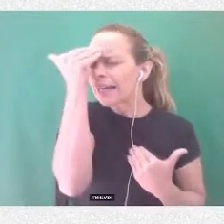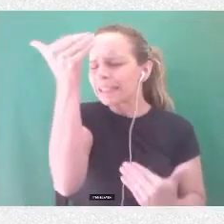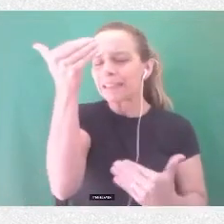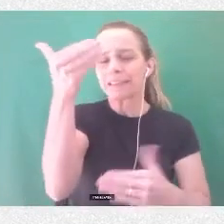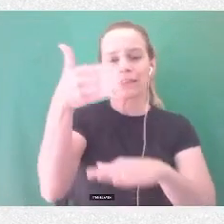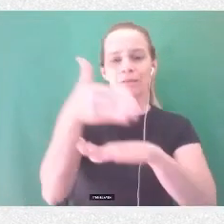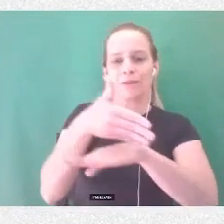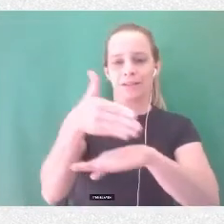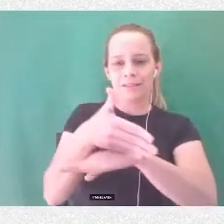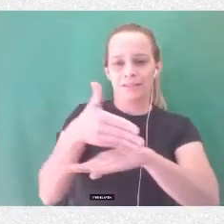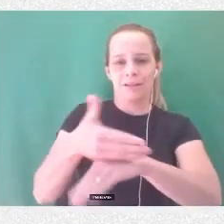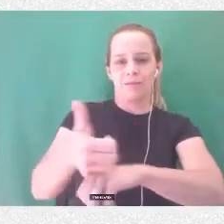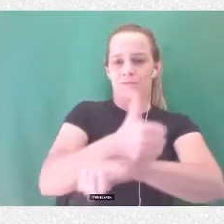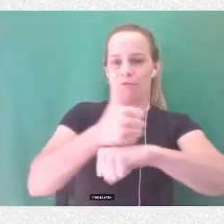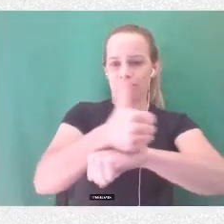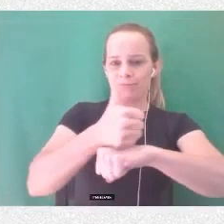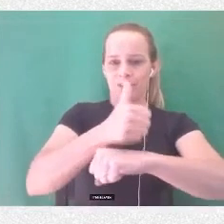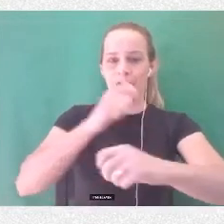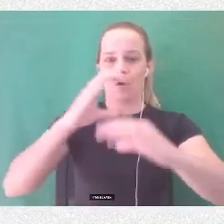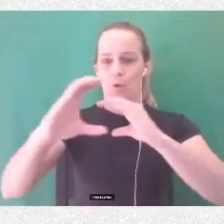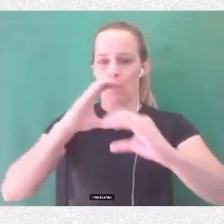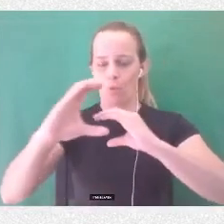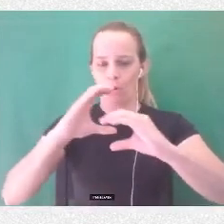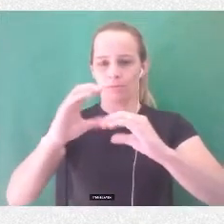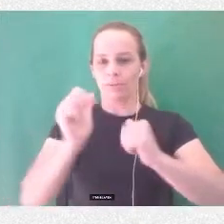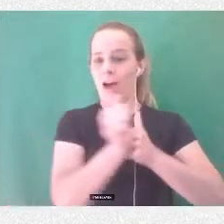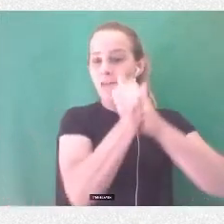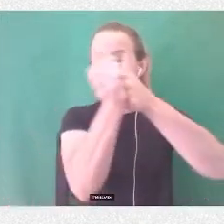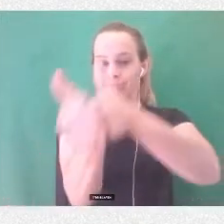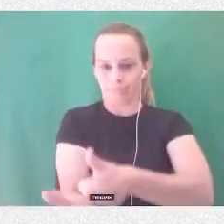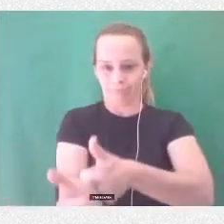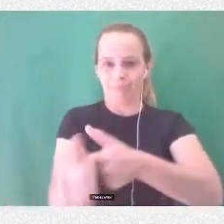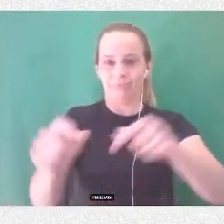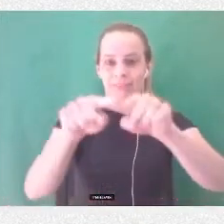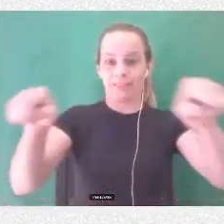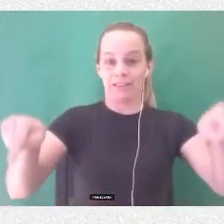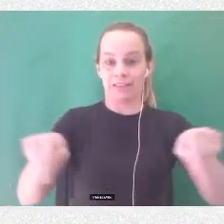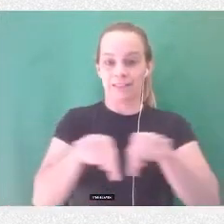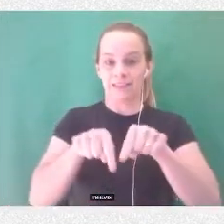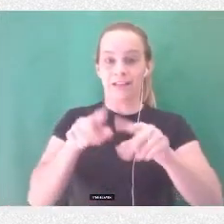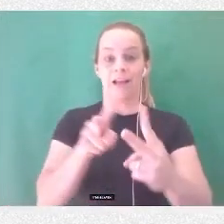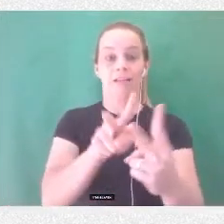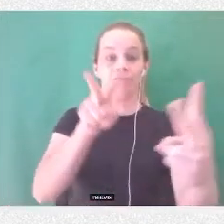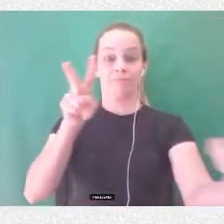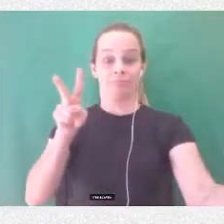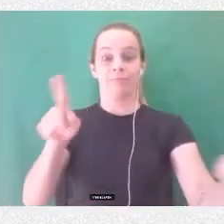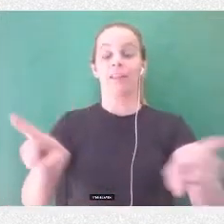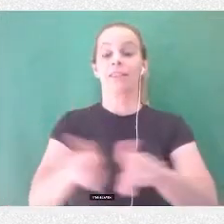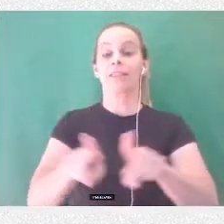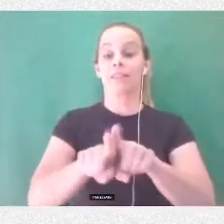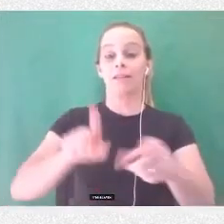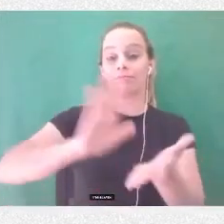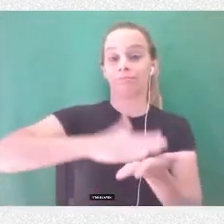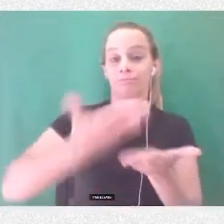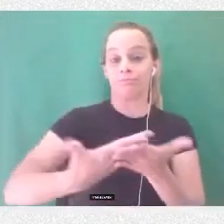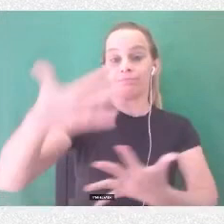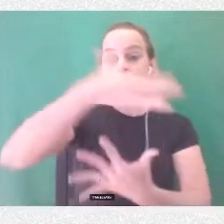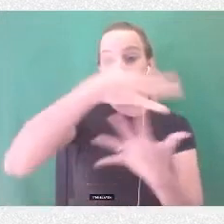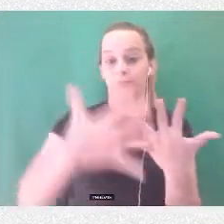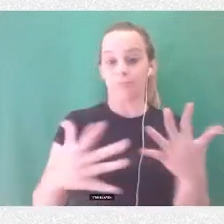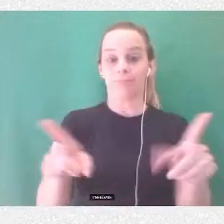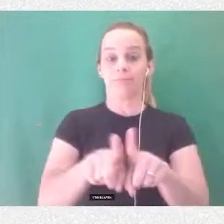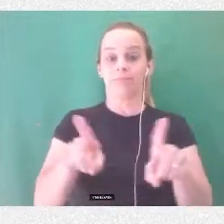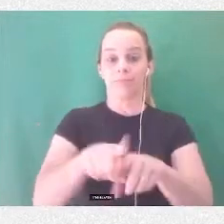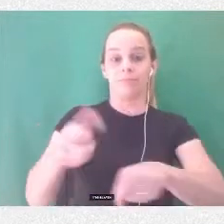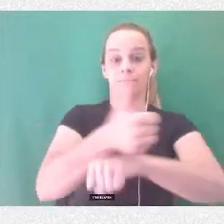dos profissionais de comunicação que acompanham a coletiva pela sala virtual de imprensa. A tradução para Libras está sendo realizada pelas